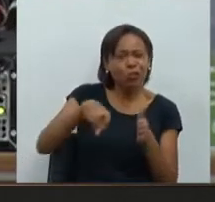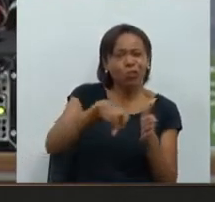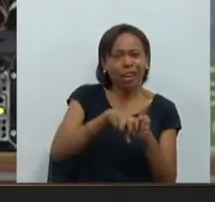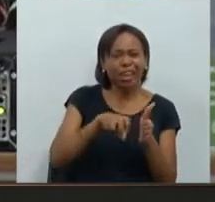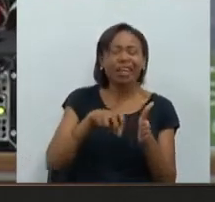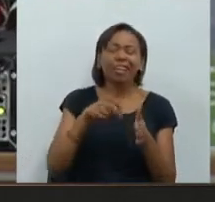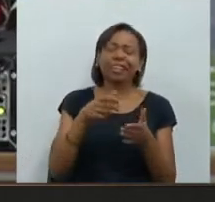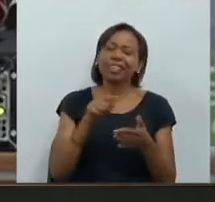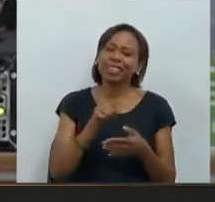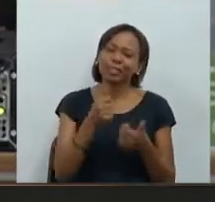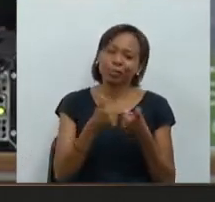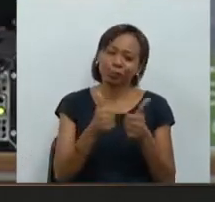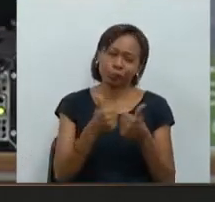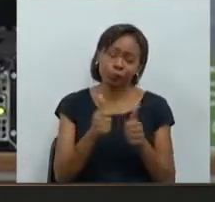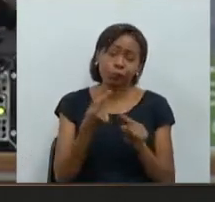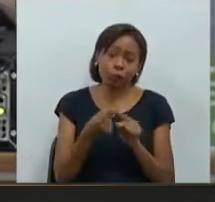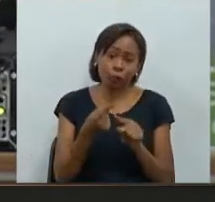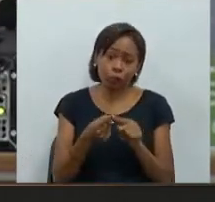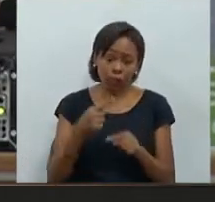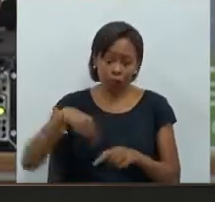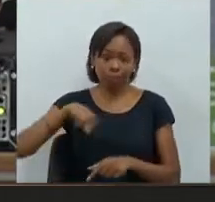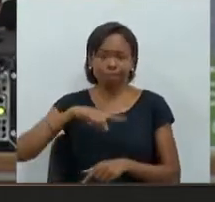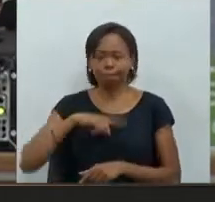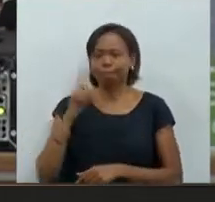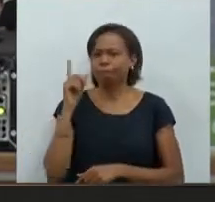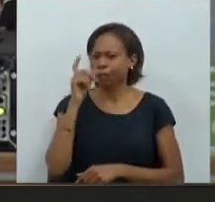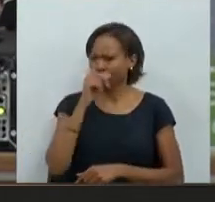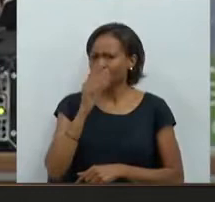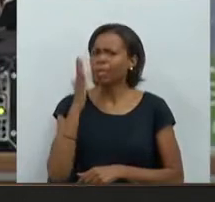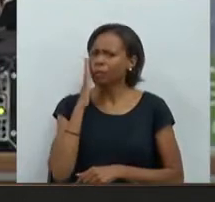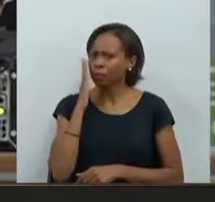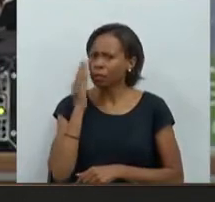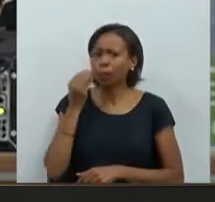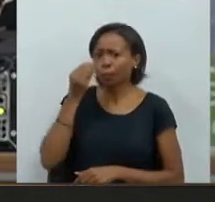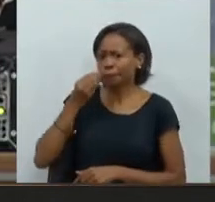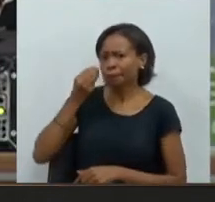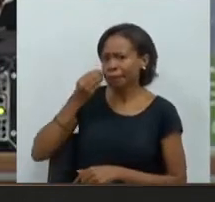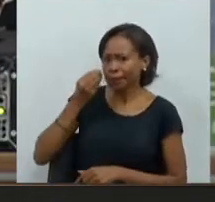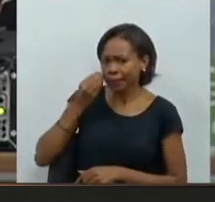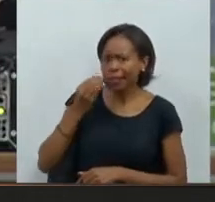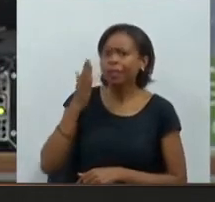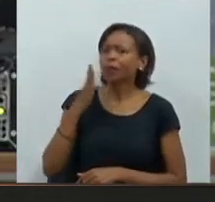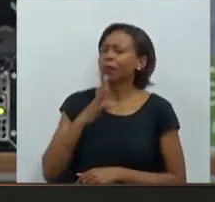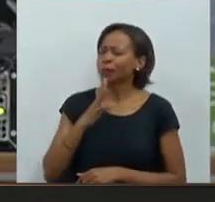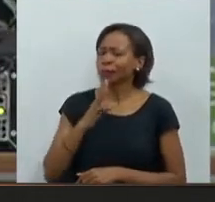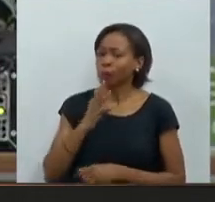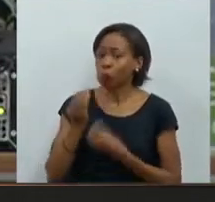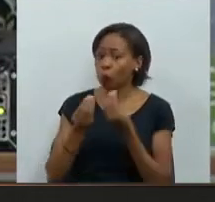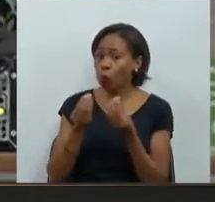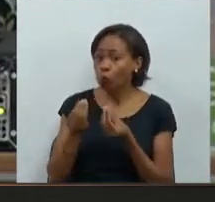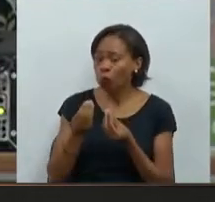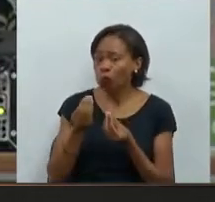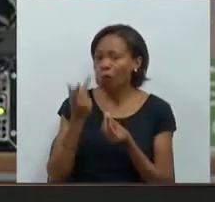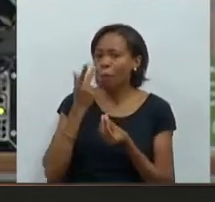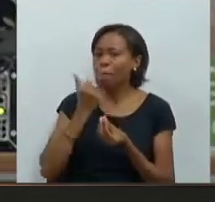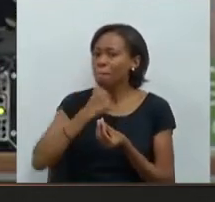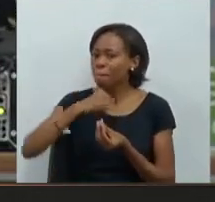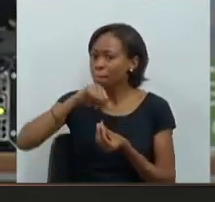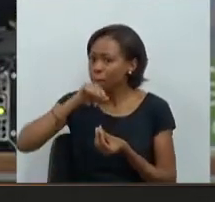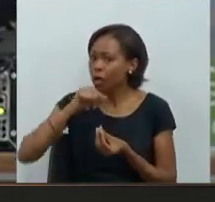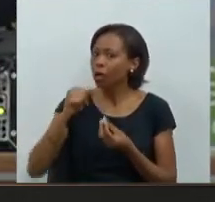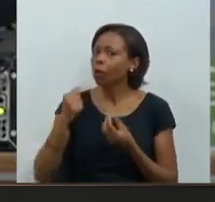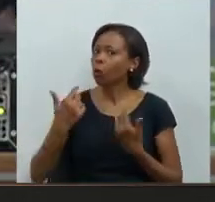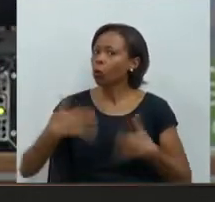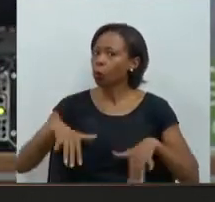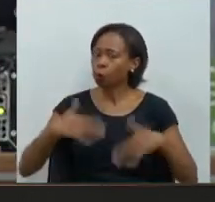que lida com isso, que a gente sabe o que esses pais passam hoje para levar e buscar seus filhos